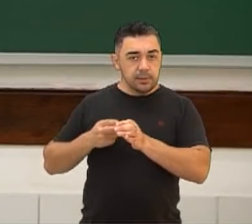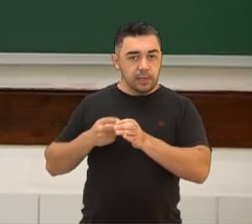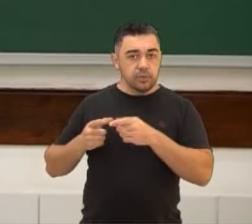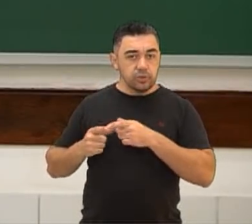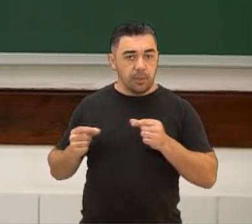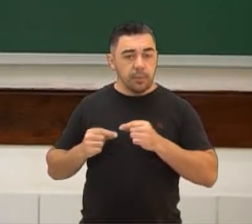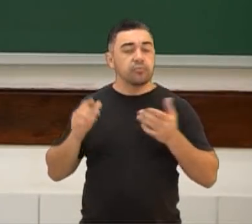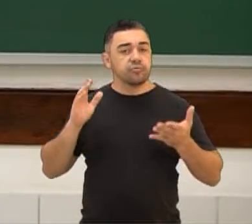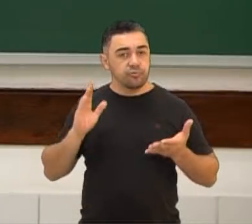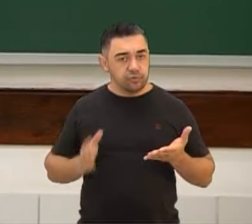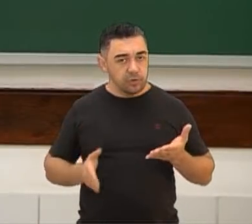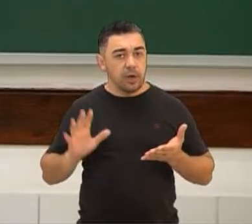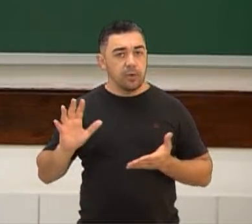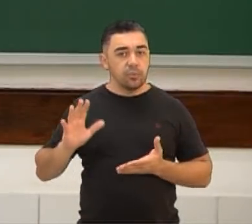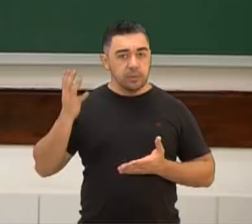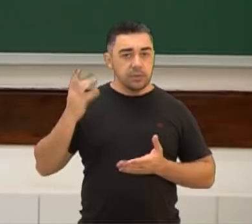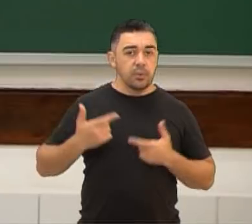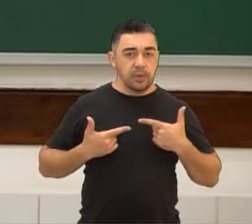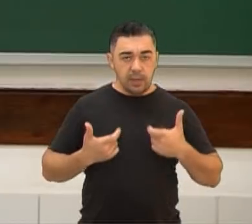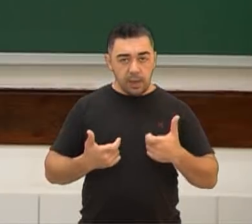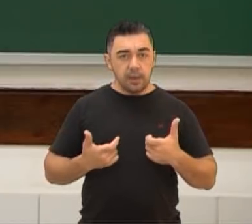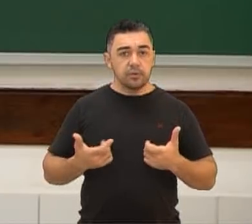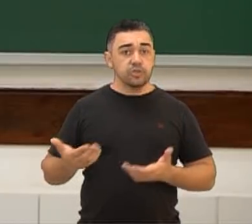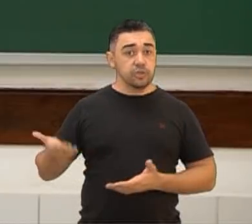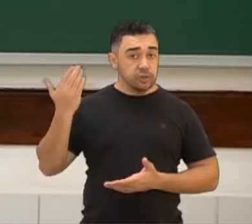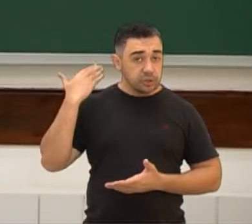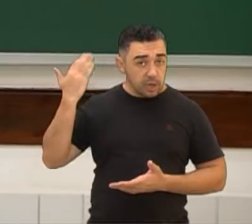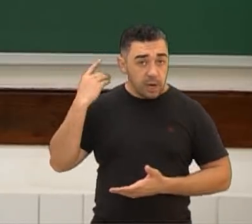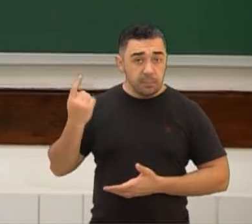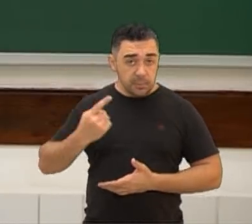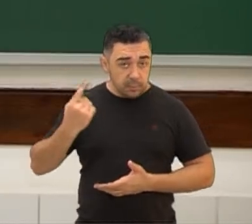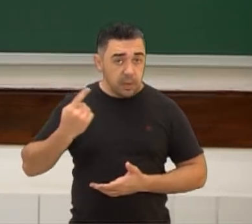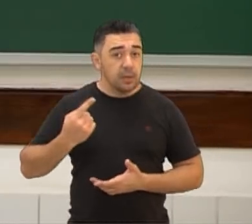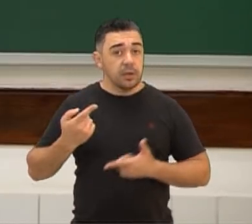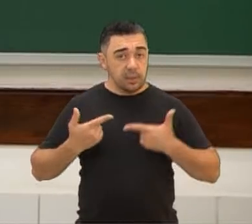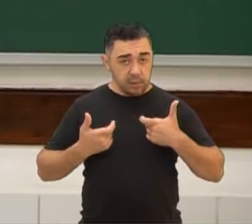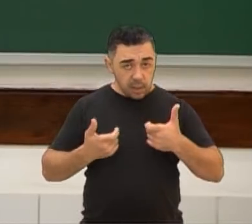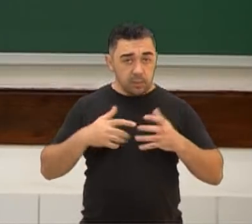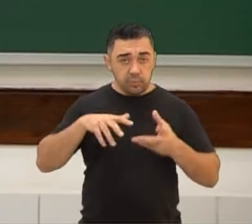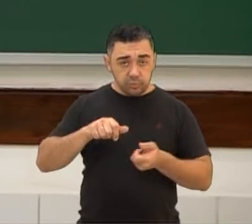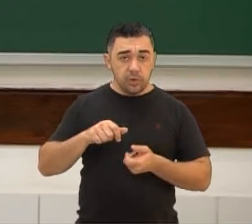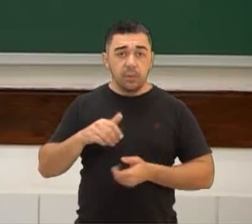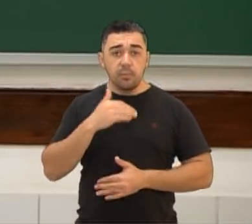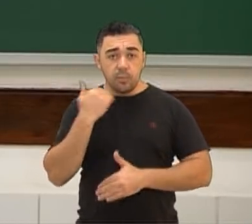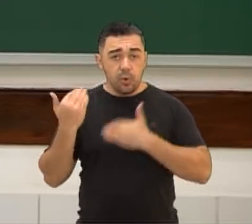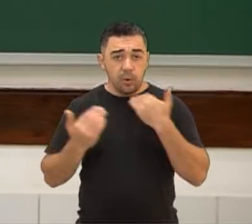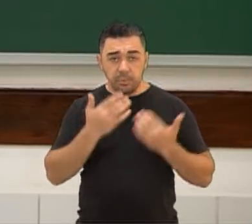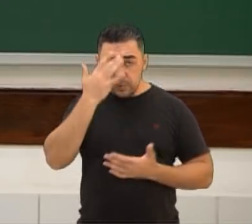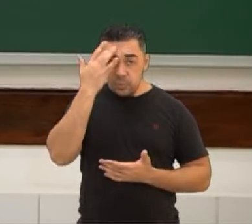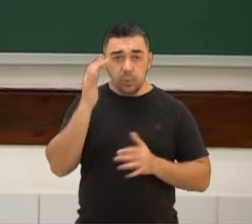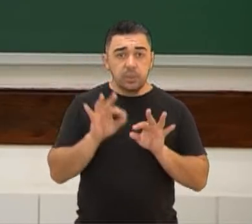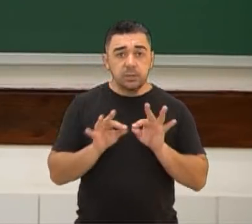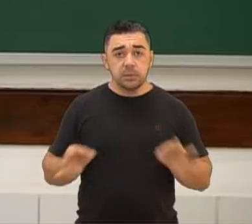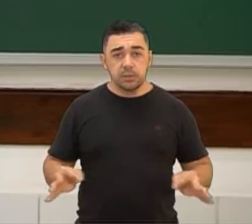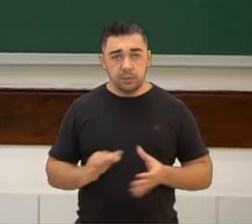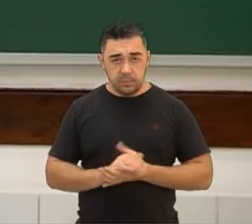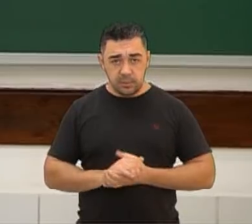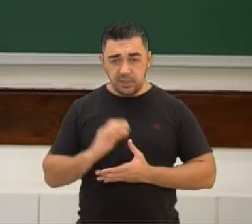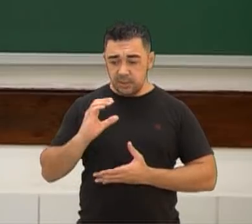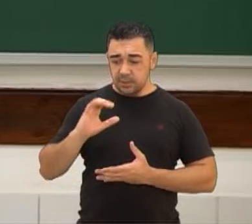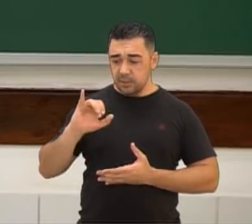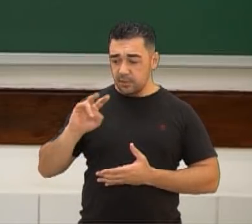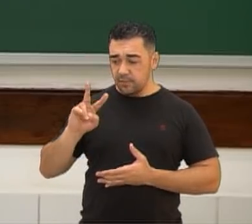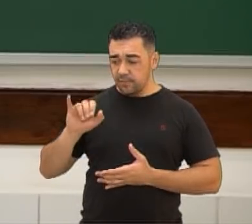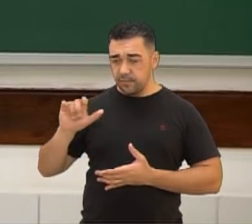algo que já vinha acontecendo na guerra toda e vinha desde a Primeira Guerra Mundial: a morte de civis. Por